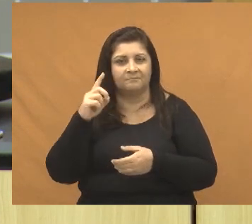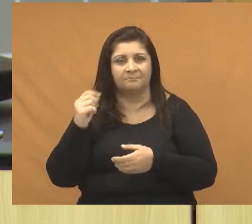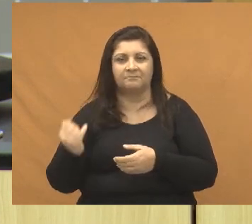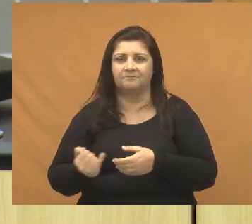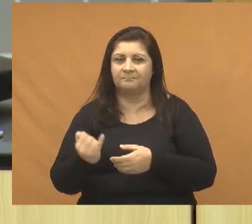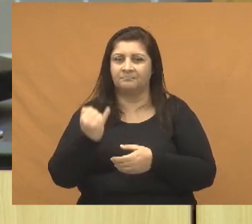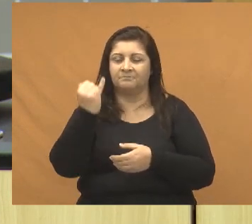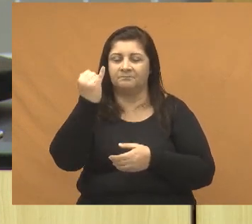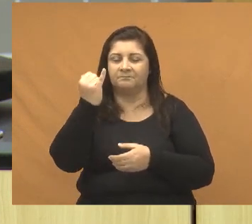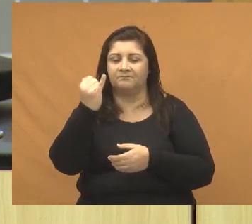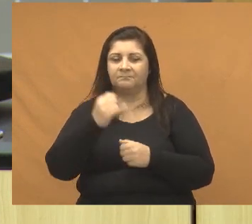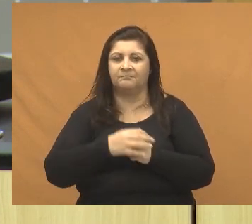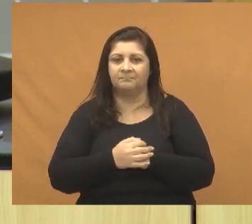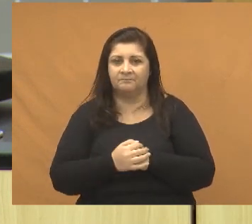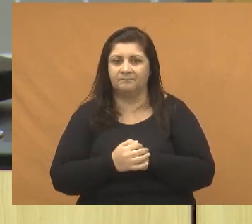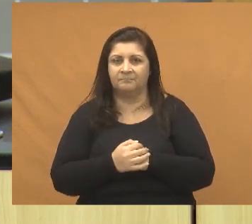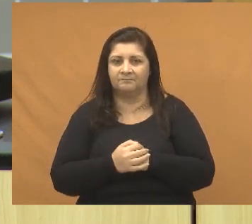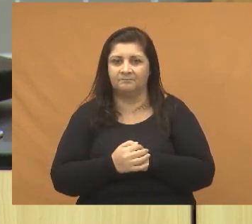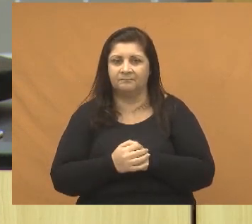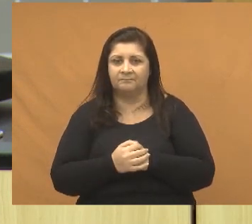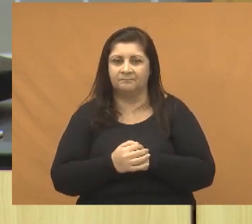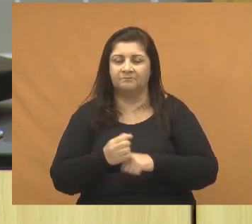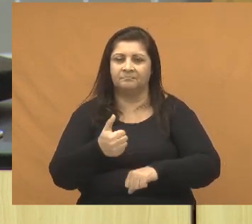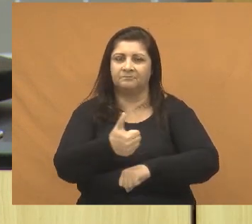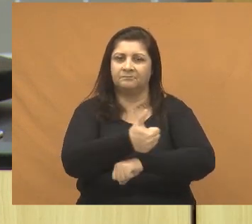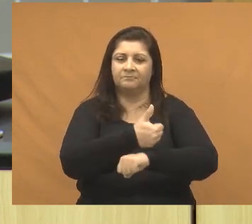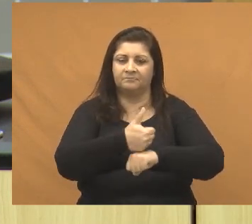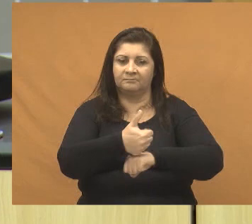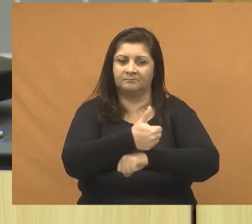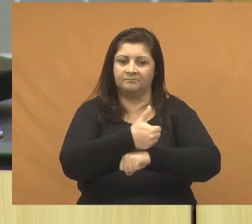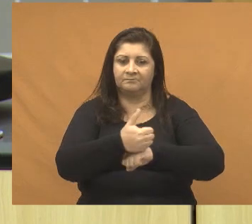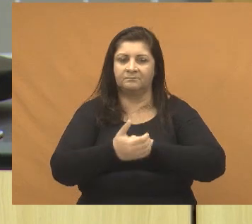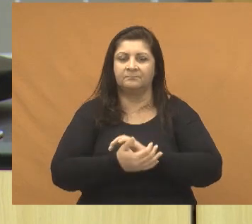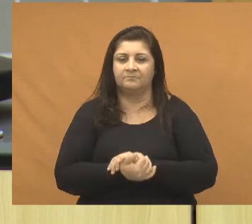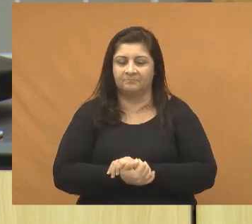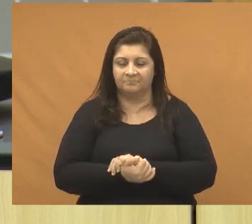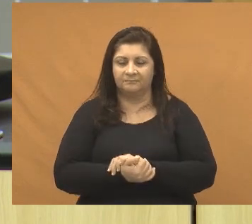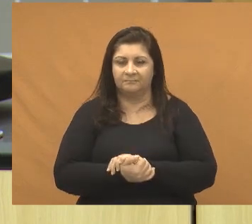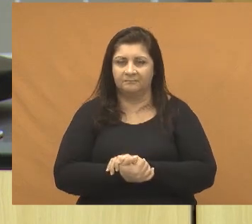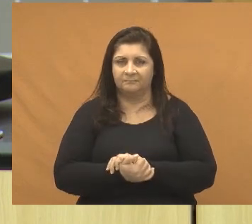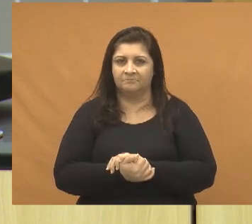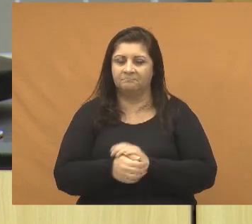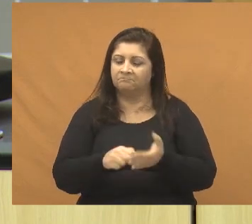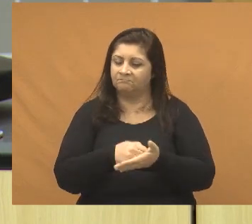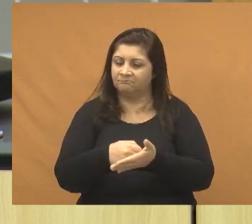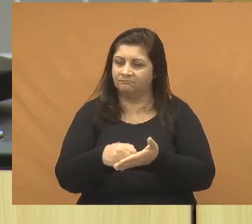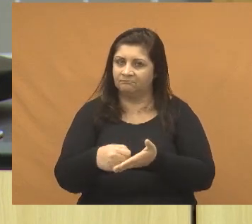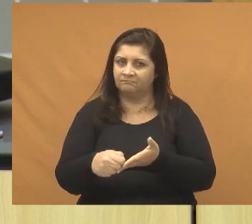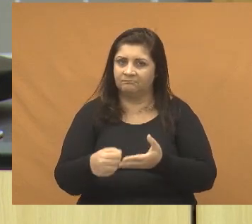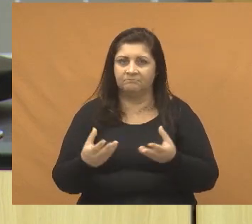data dedicada à importante profissão. Feito esse registro,